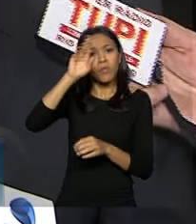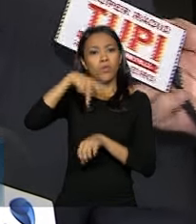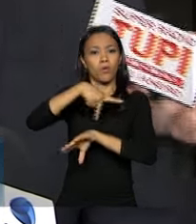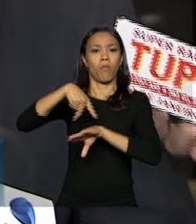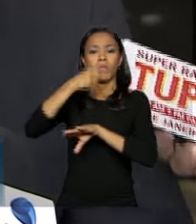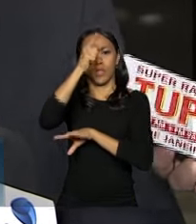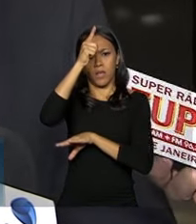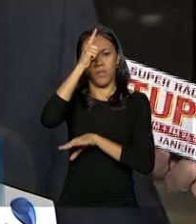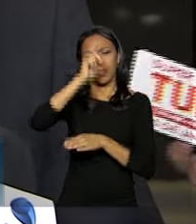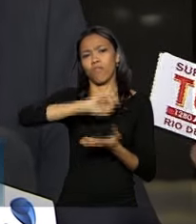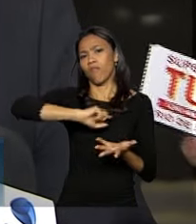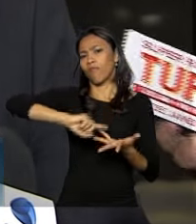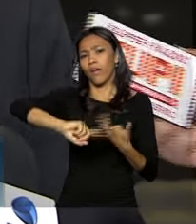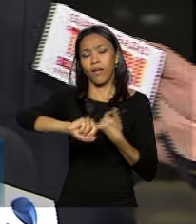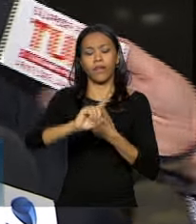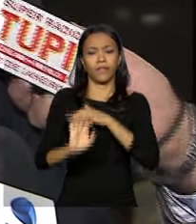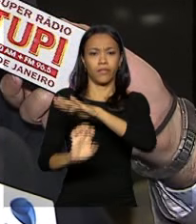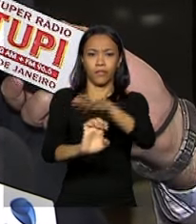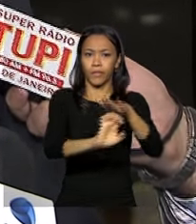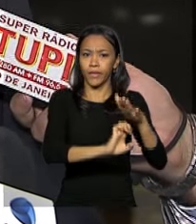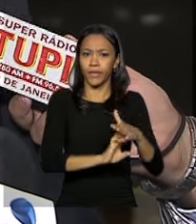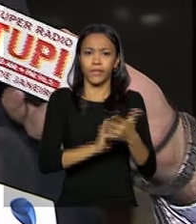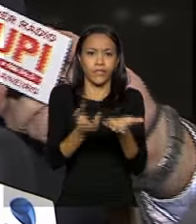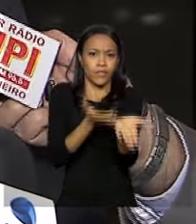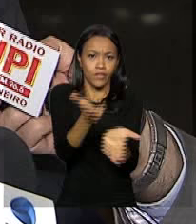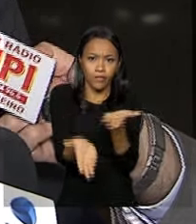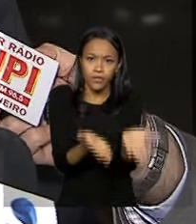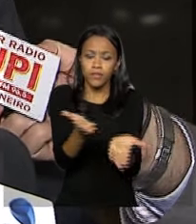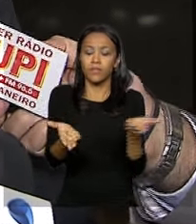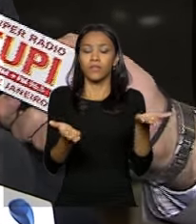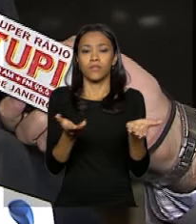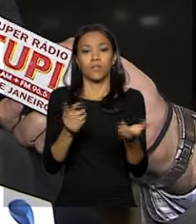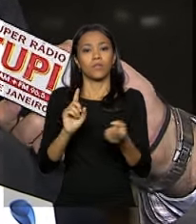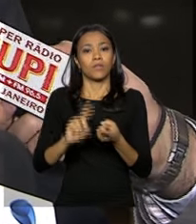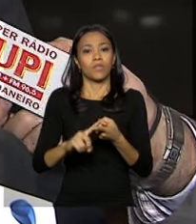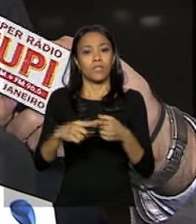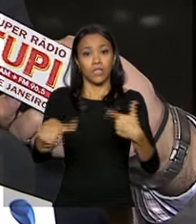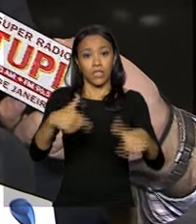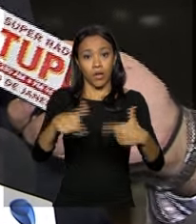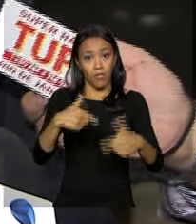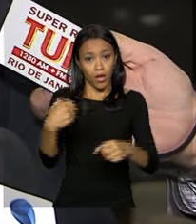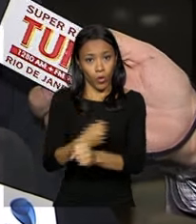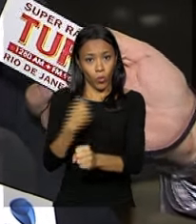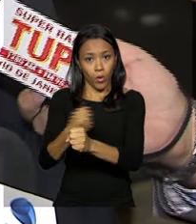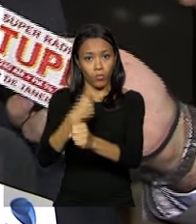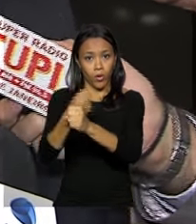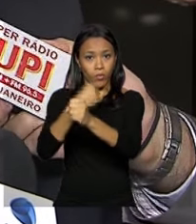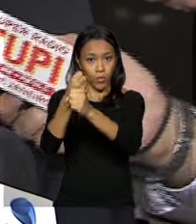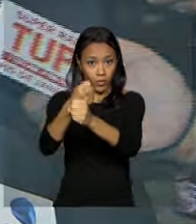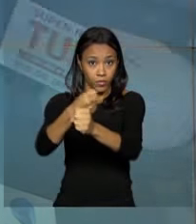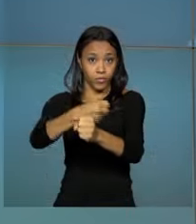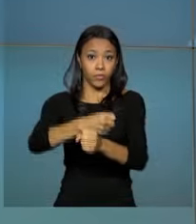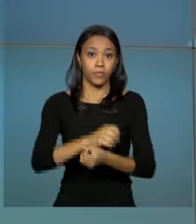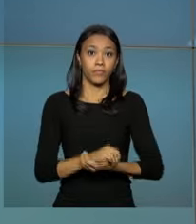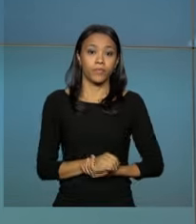vários segmentos, desde a área de serviços a empresas que atuam na área de infraestrutura.